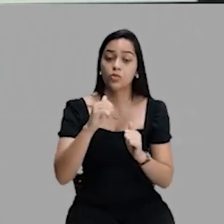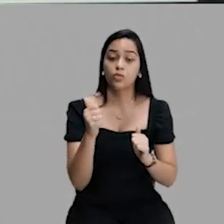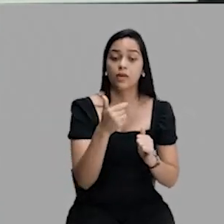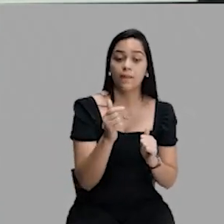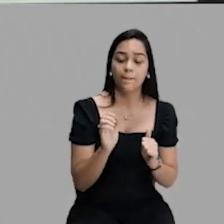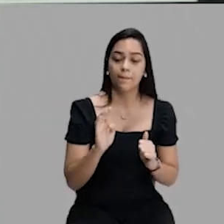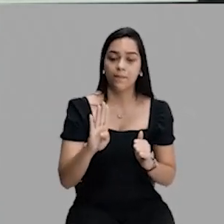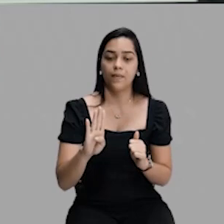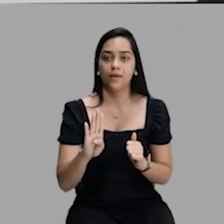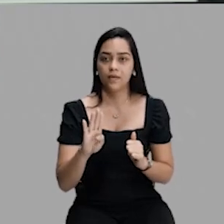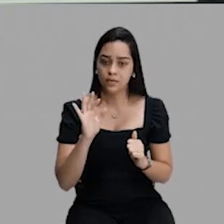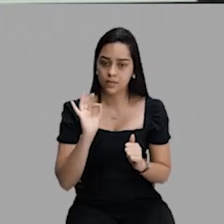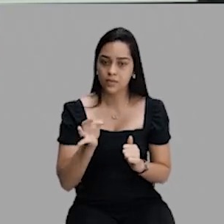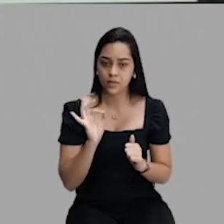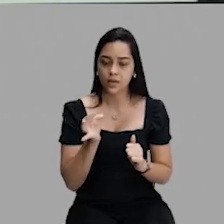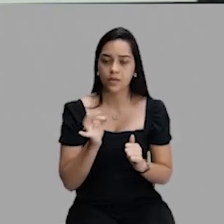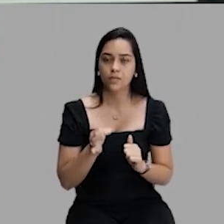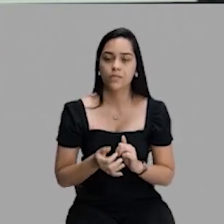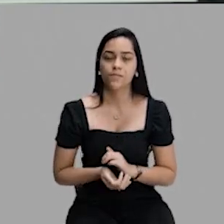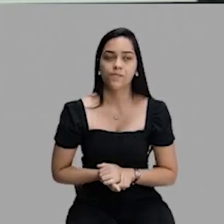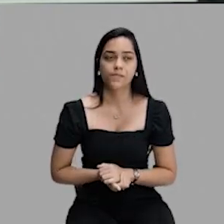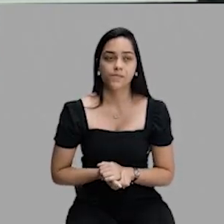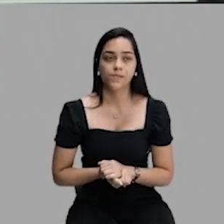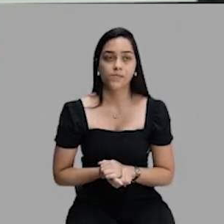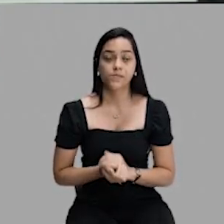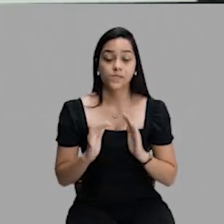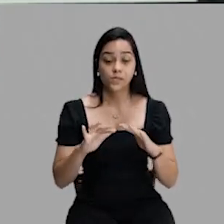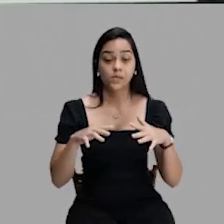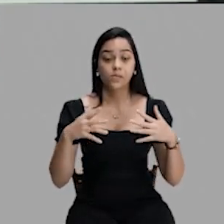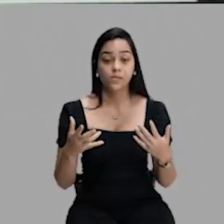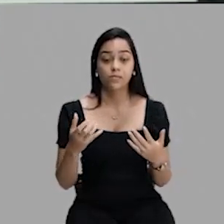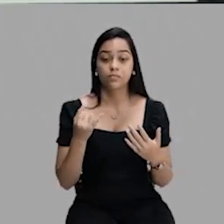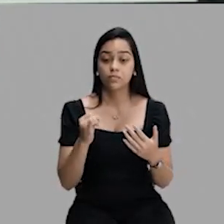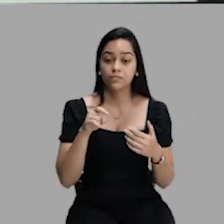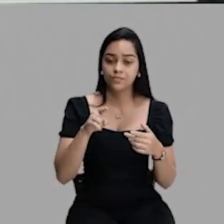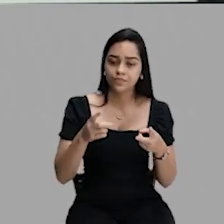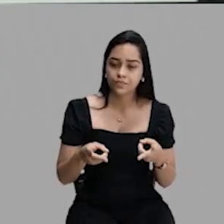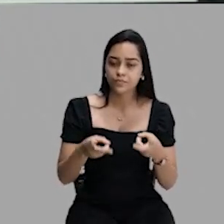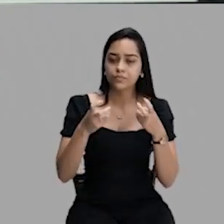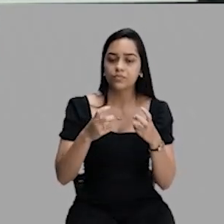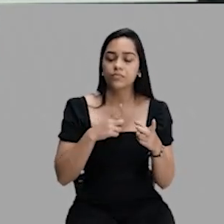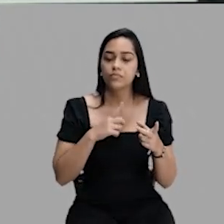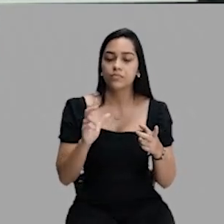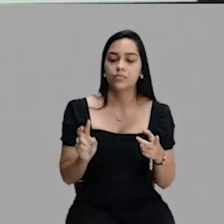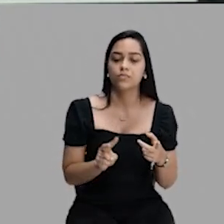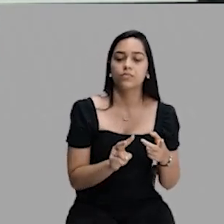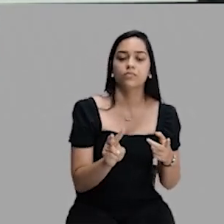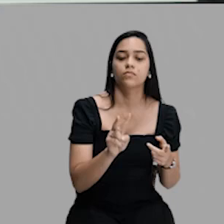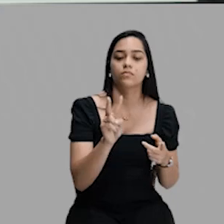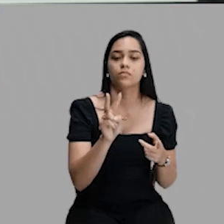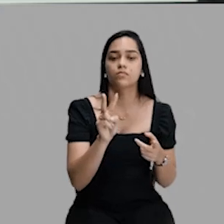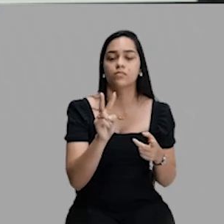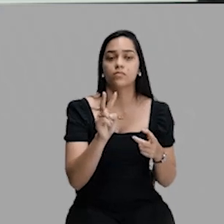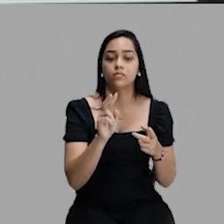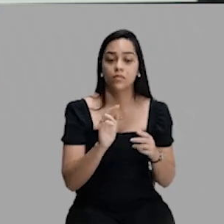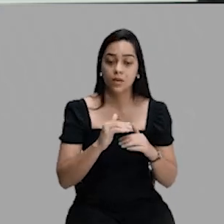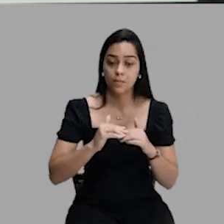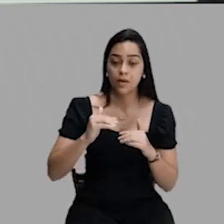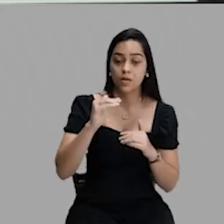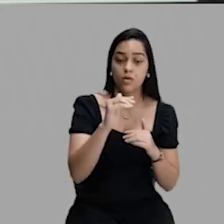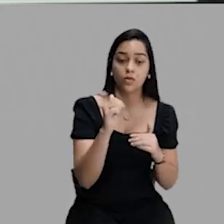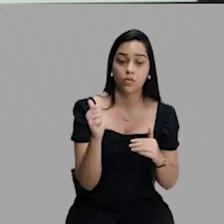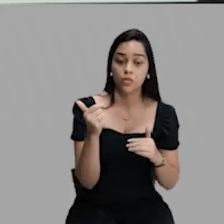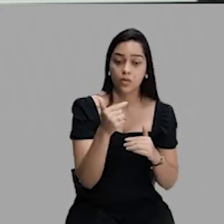B, certo? O A é maior do que o B. Então, se você observar que esse valor aqui, ó, é o maior